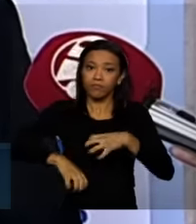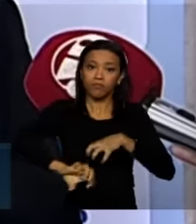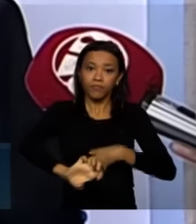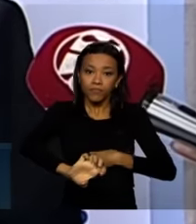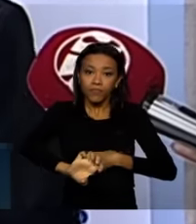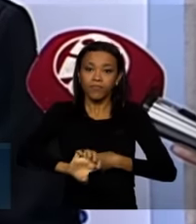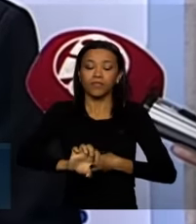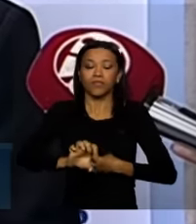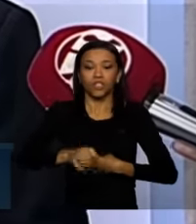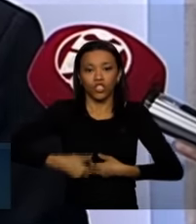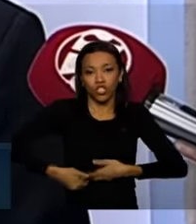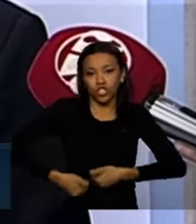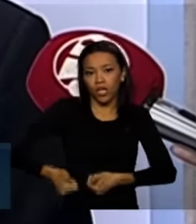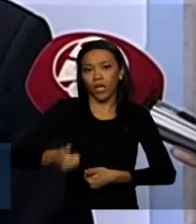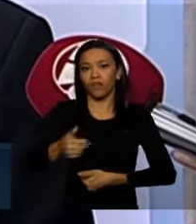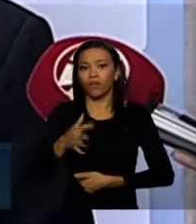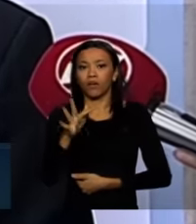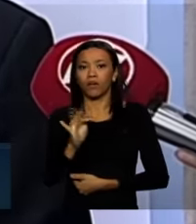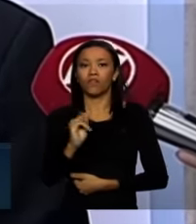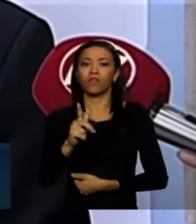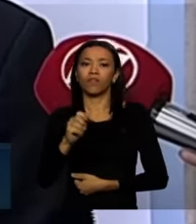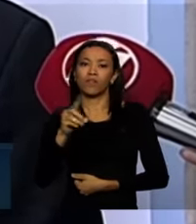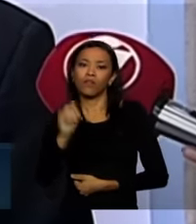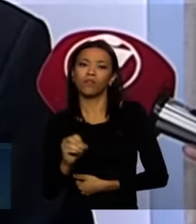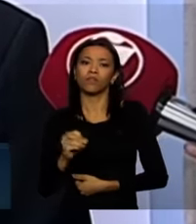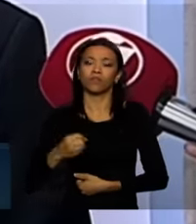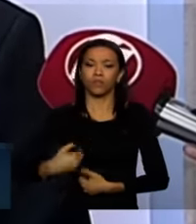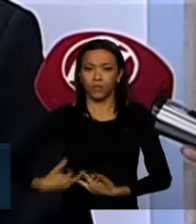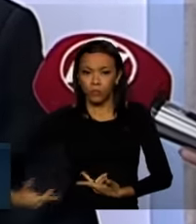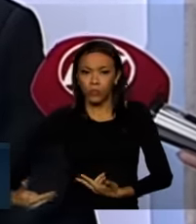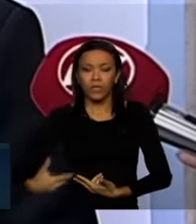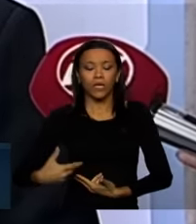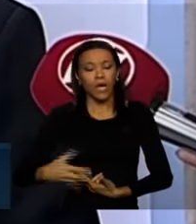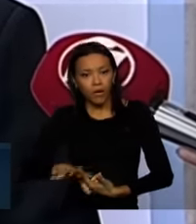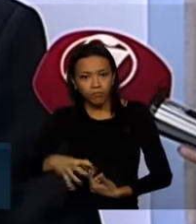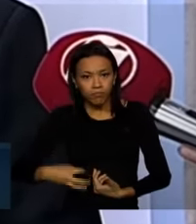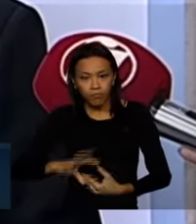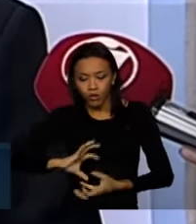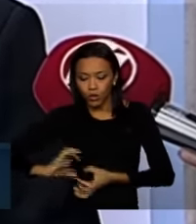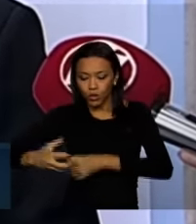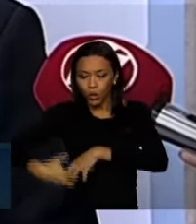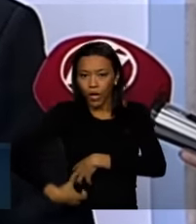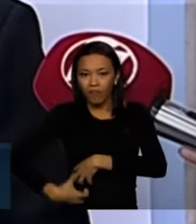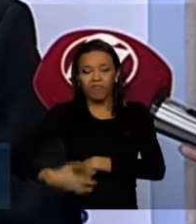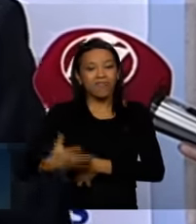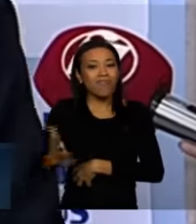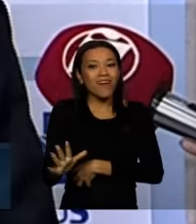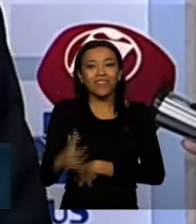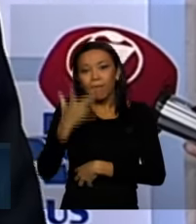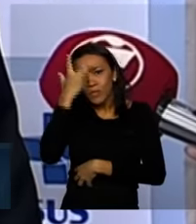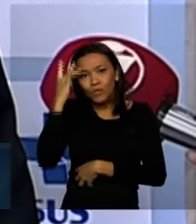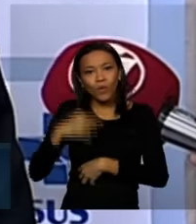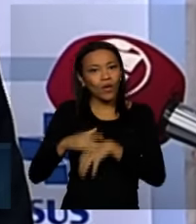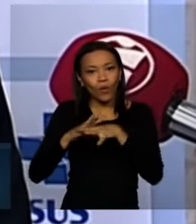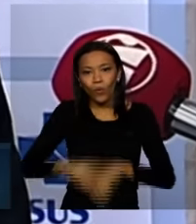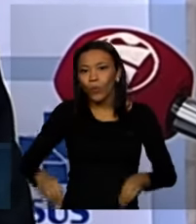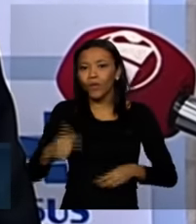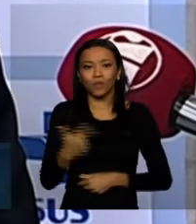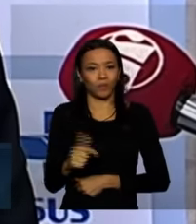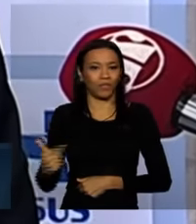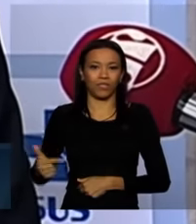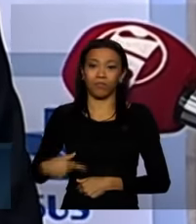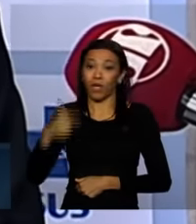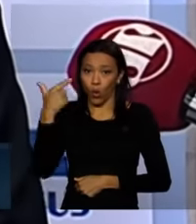porque o tratamento que eles usavam não curava completamente o paciente e agora com o índice de cura de